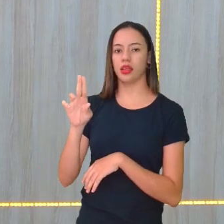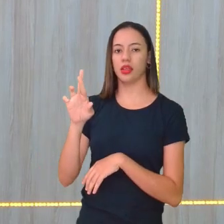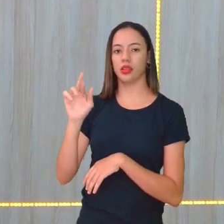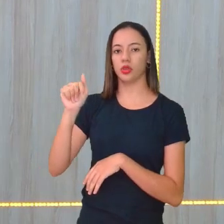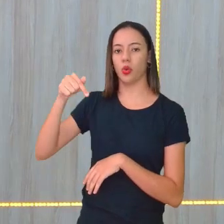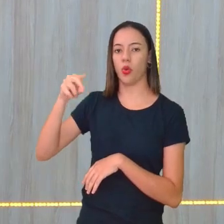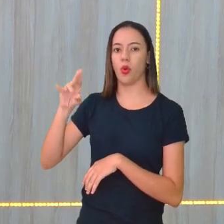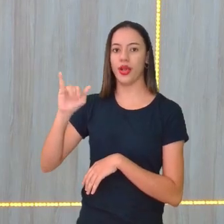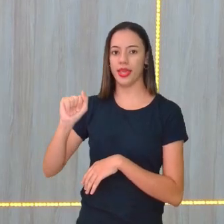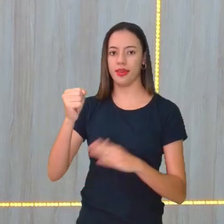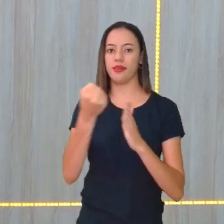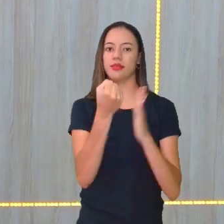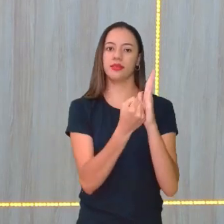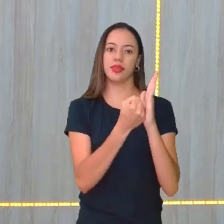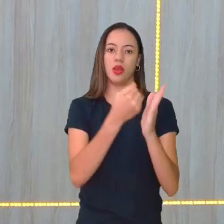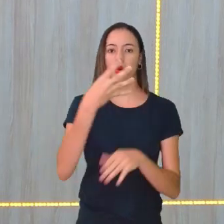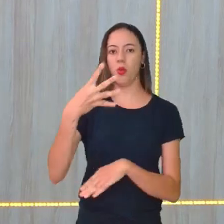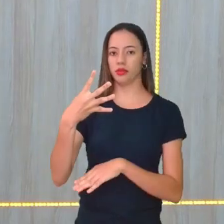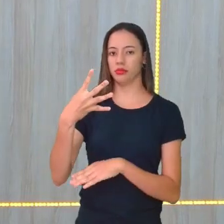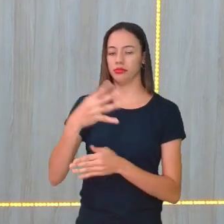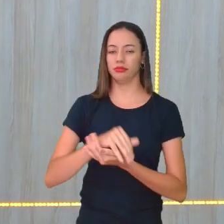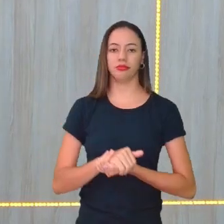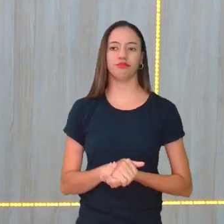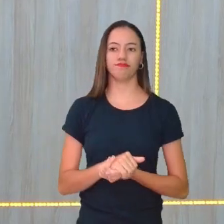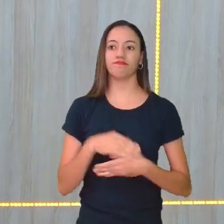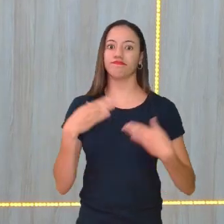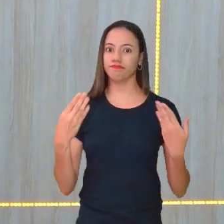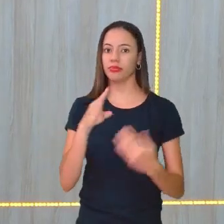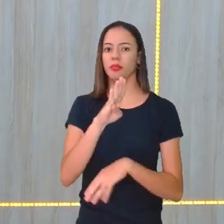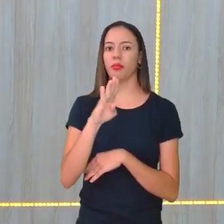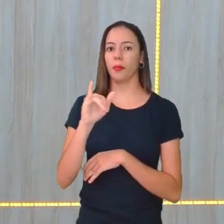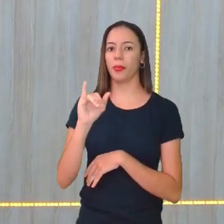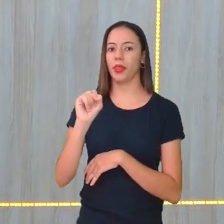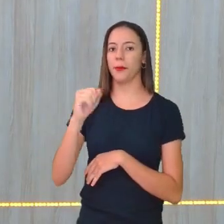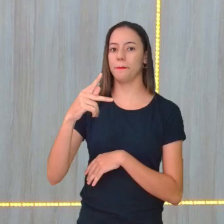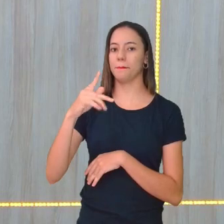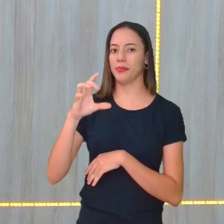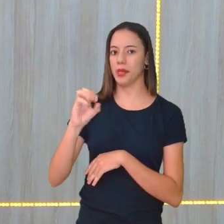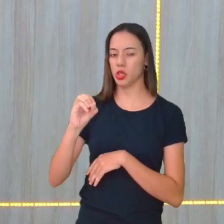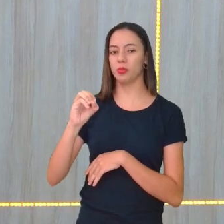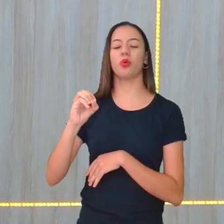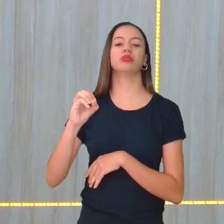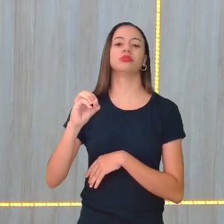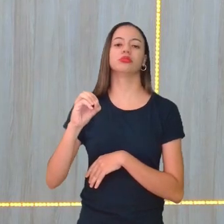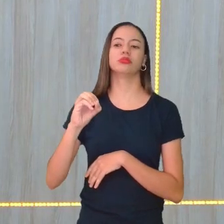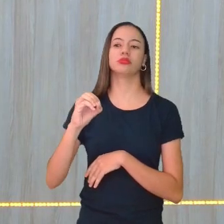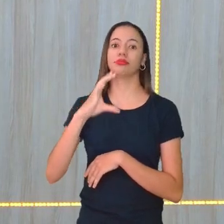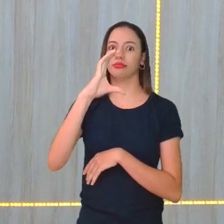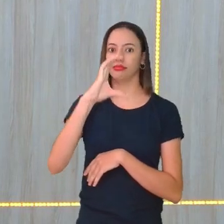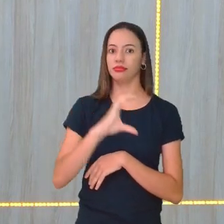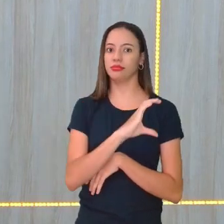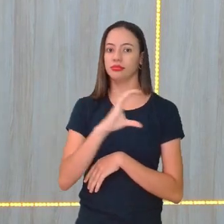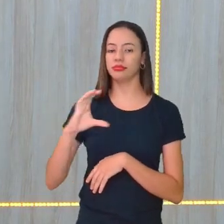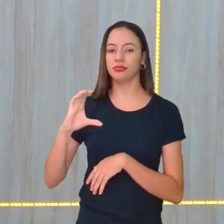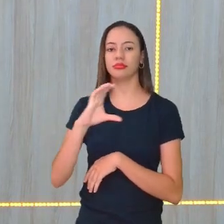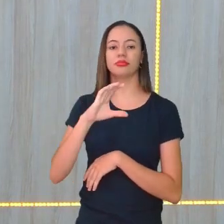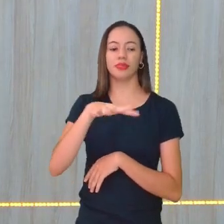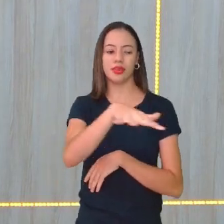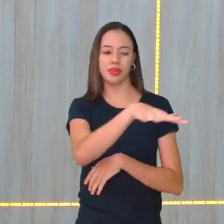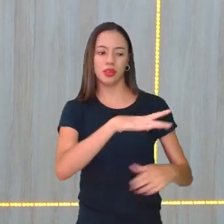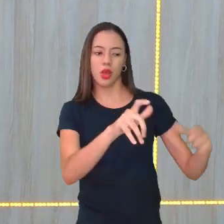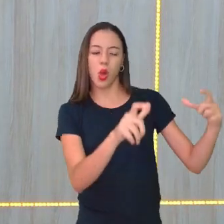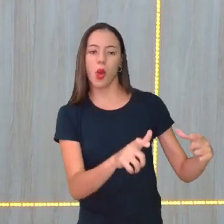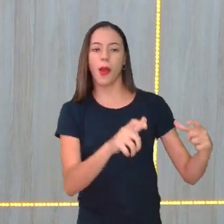IV. Então, esse bispo, né, cristão da região de Mira é que